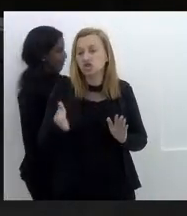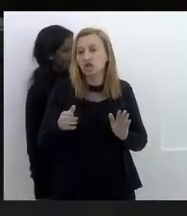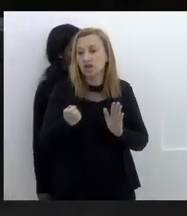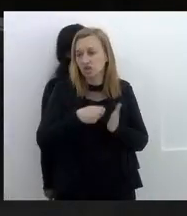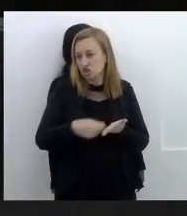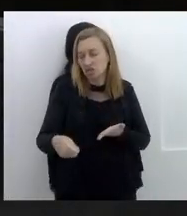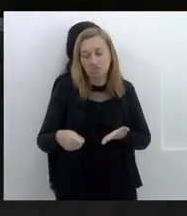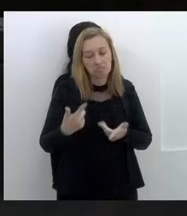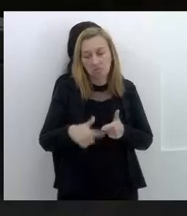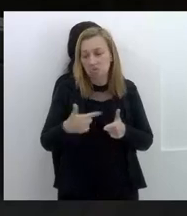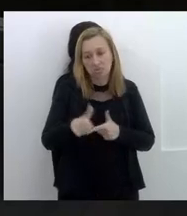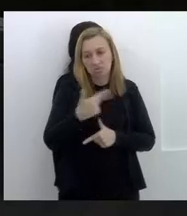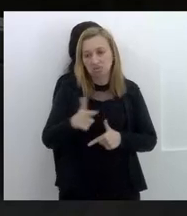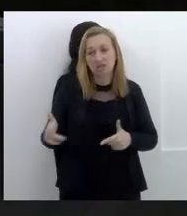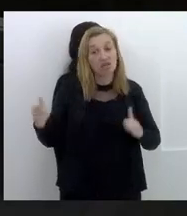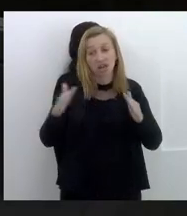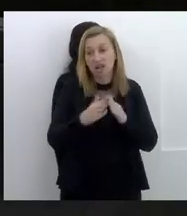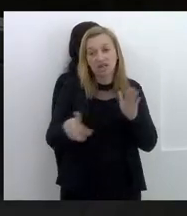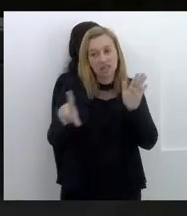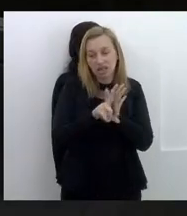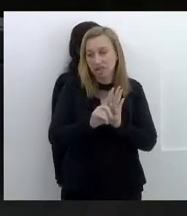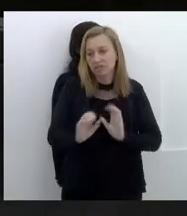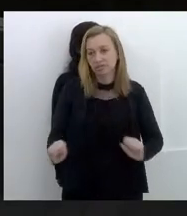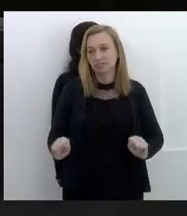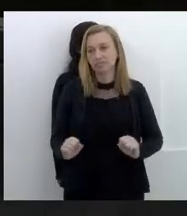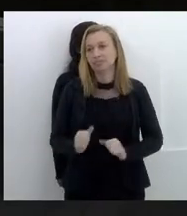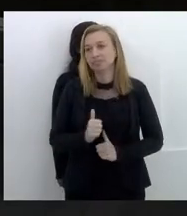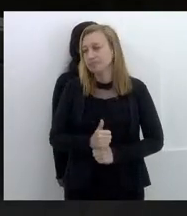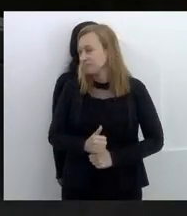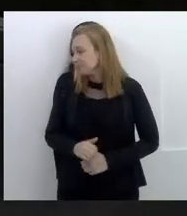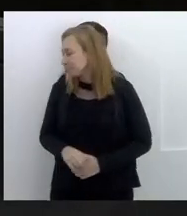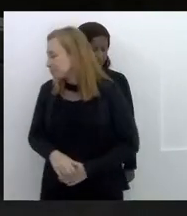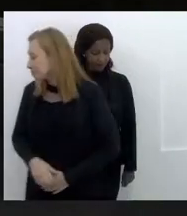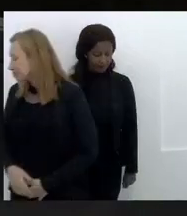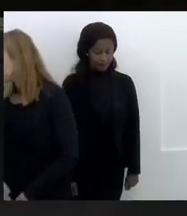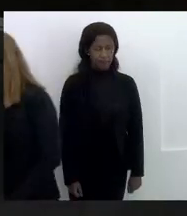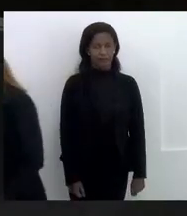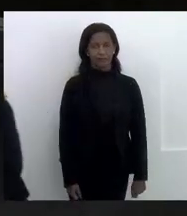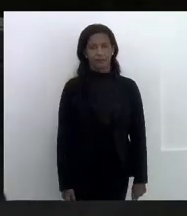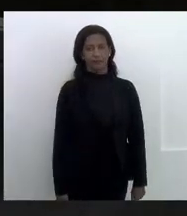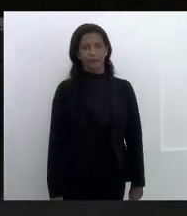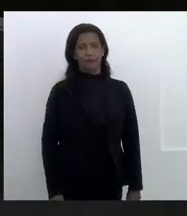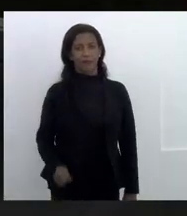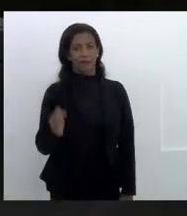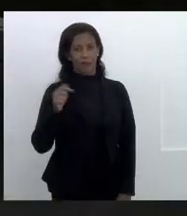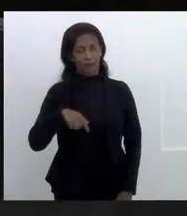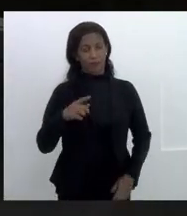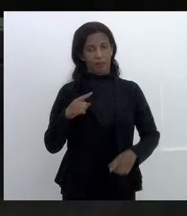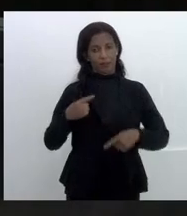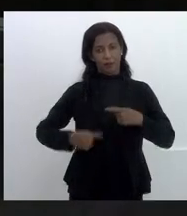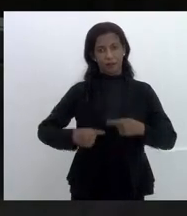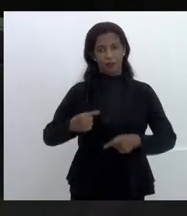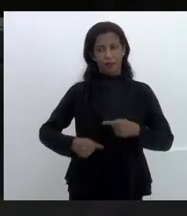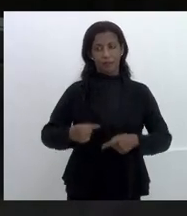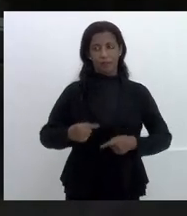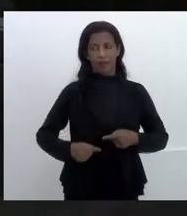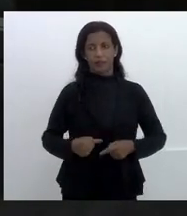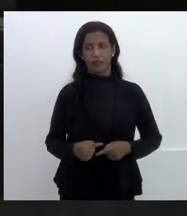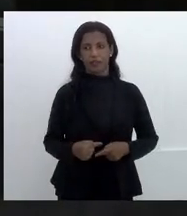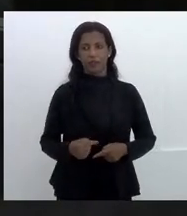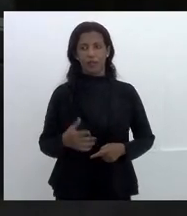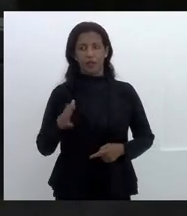escrito não tem problema nenhum tá na casa Legislativa a casa é para isso tá é para esse debate agora